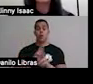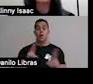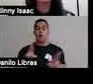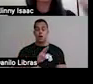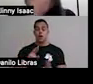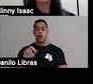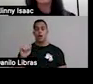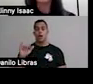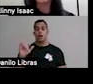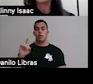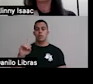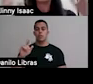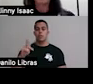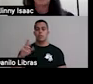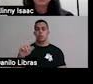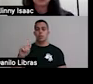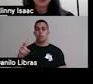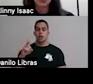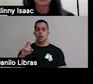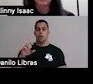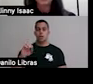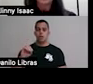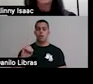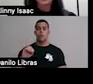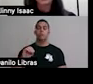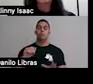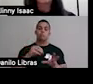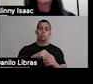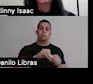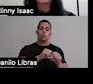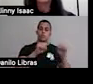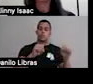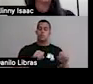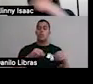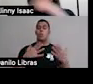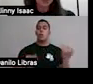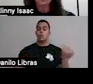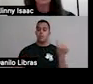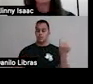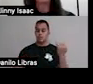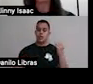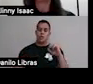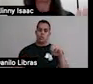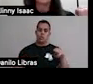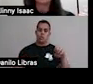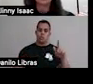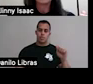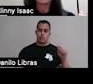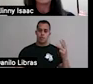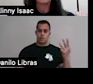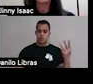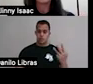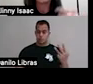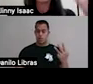ácidos graxos da família ômega 3 com esse sistema? Então, a família ômega 3, a gente também já viu, né, nos